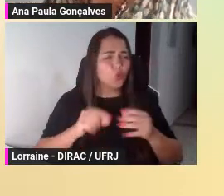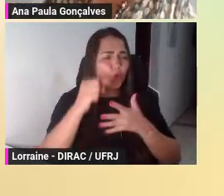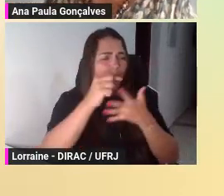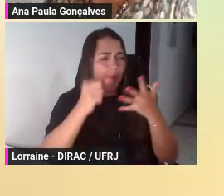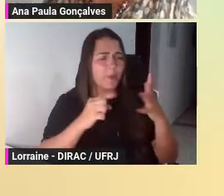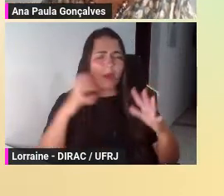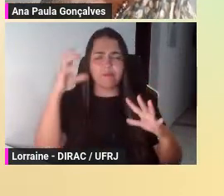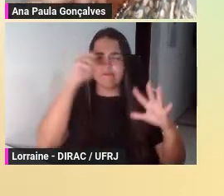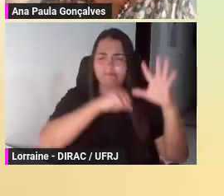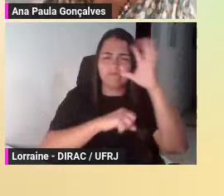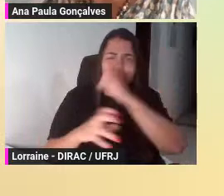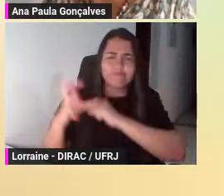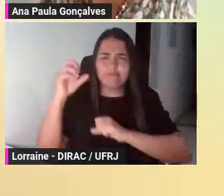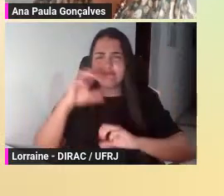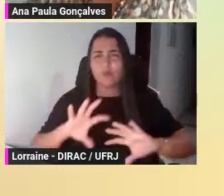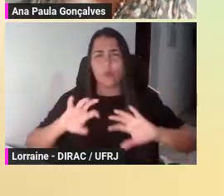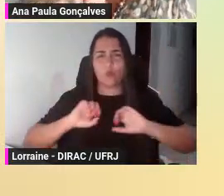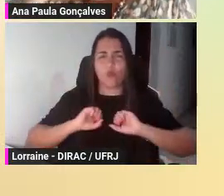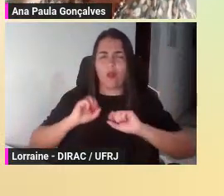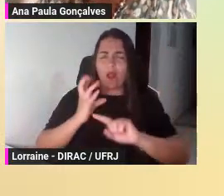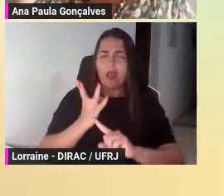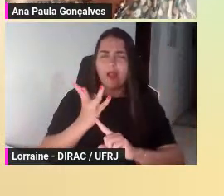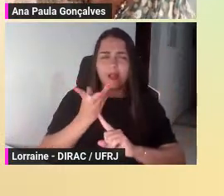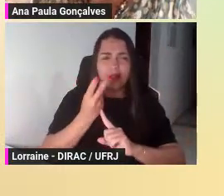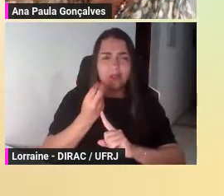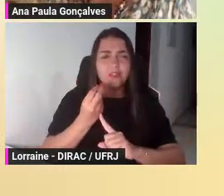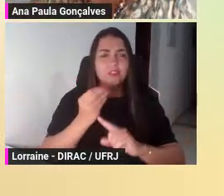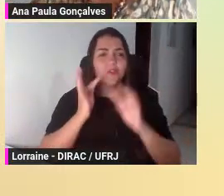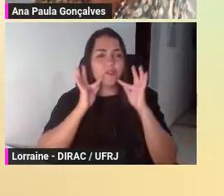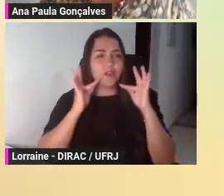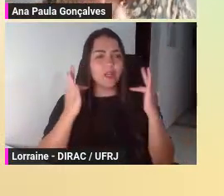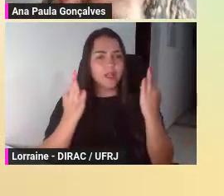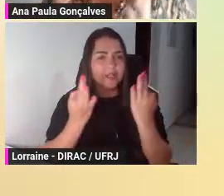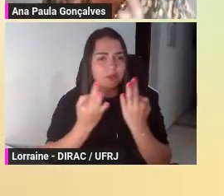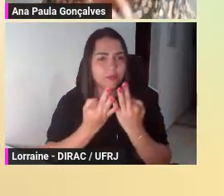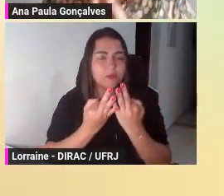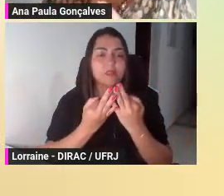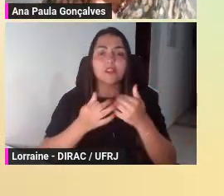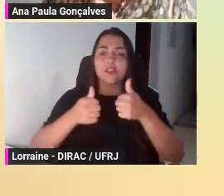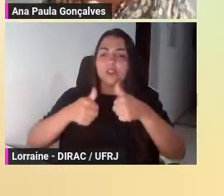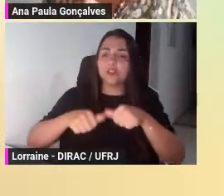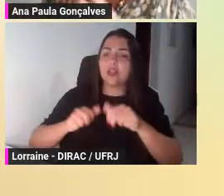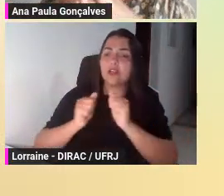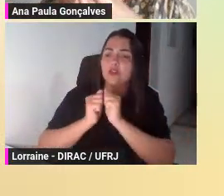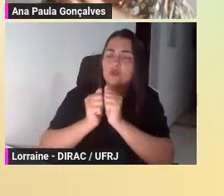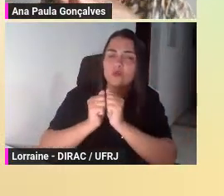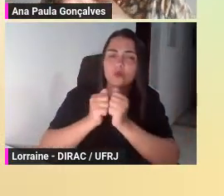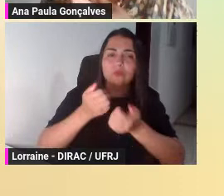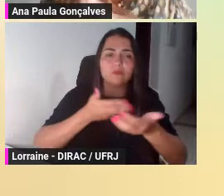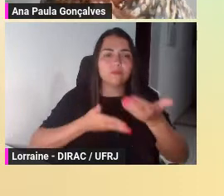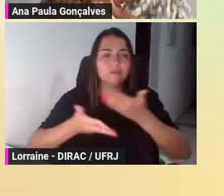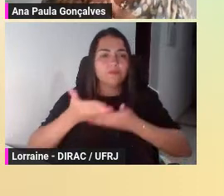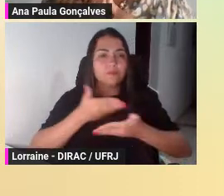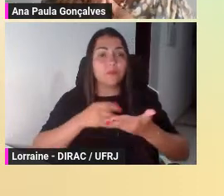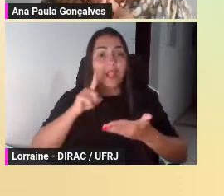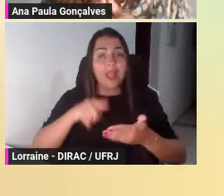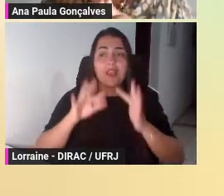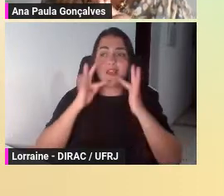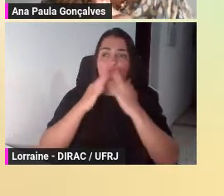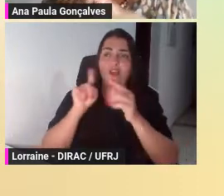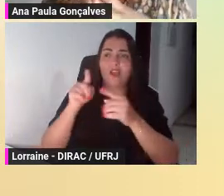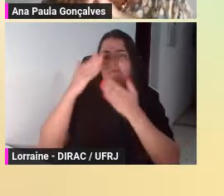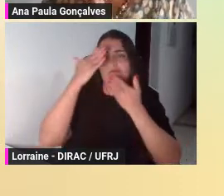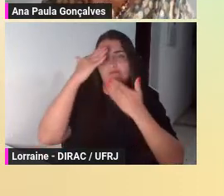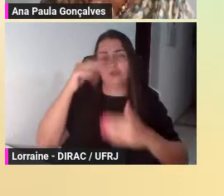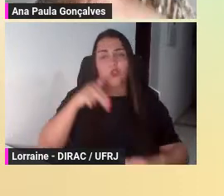aprendizado, né, de arte, de família, de estar junto, né, à minha família nordestina.